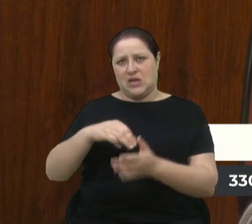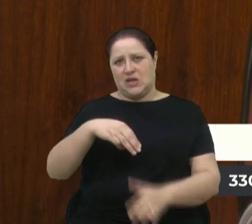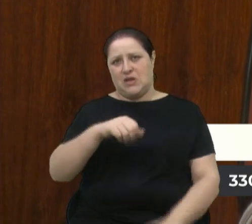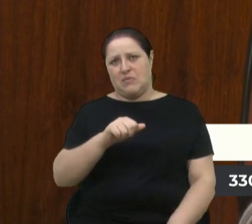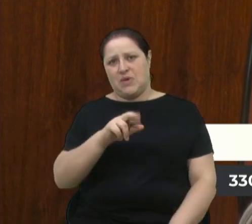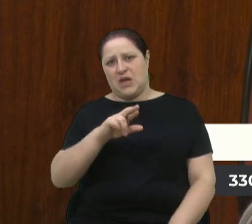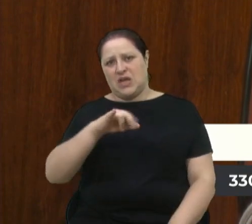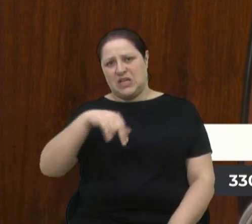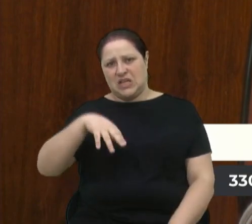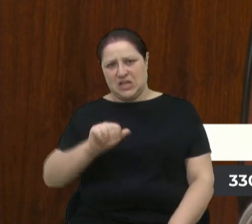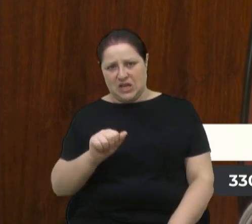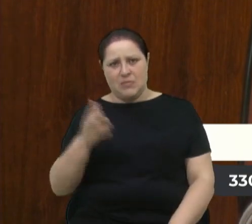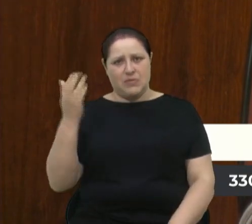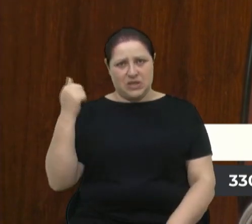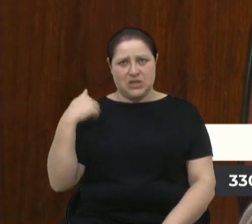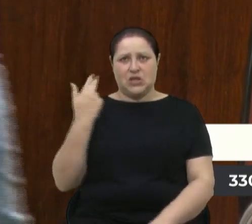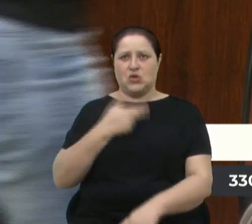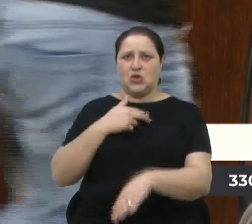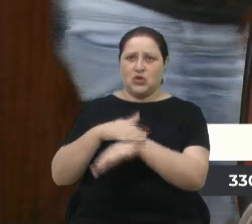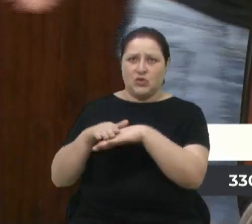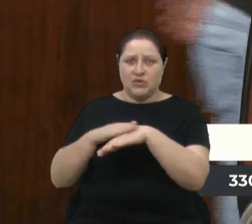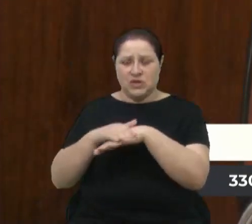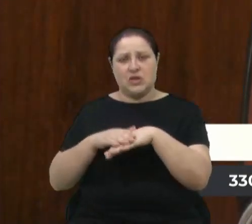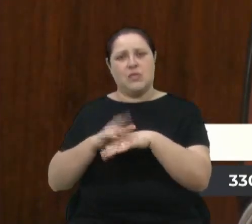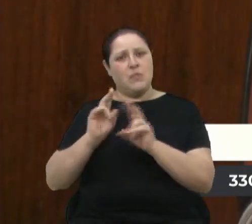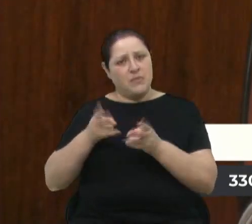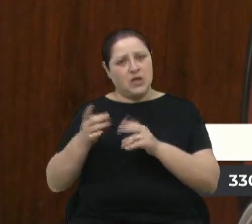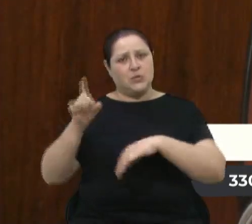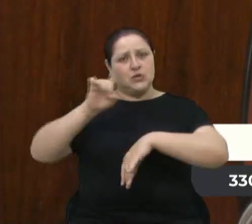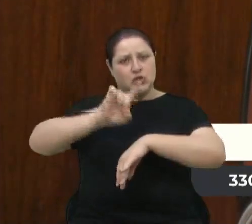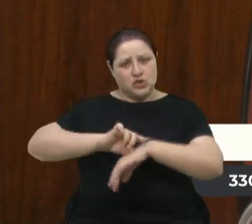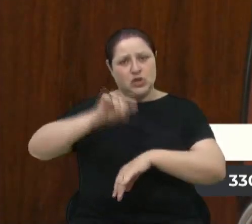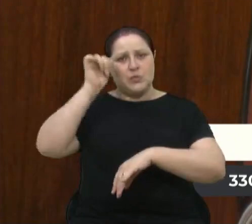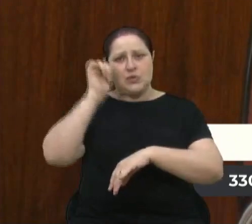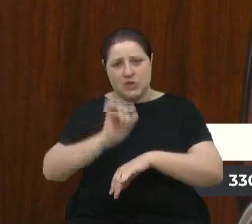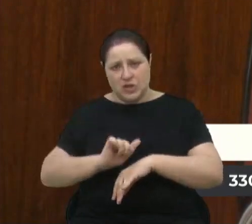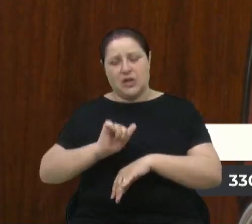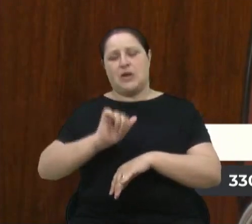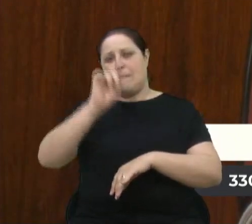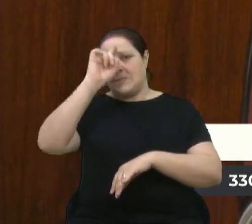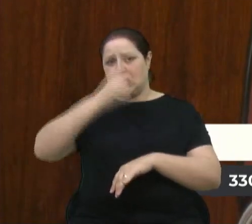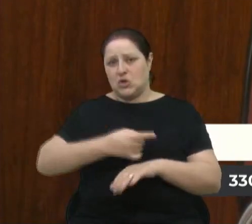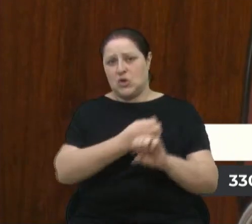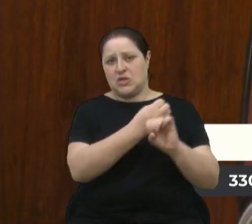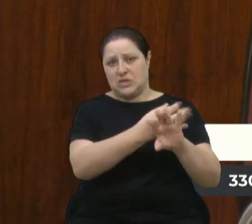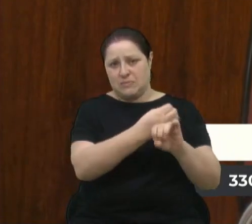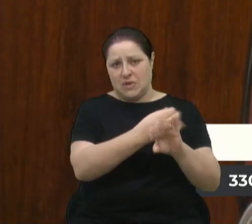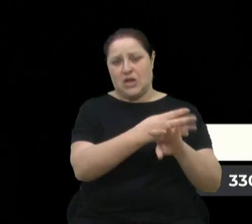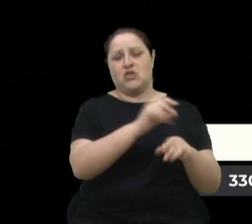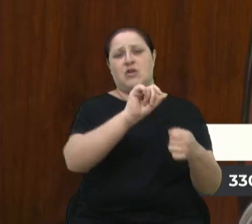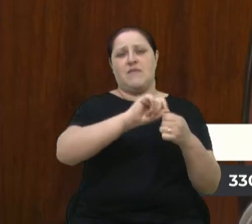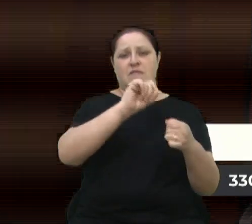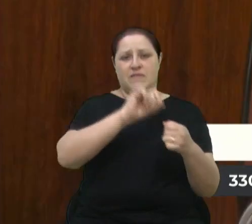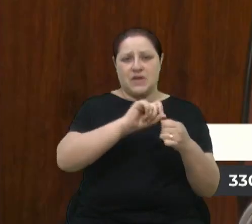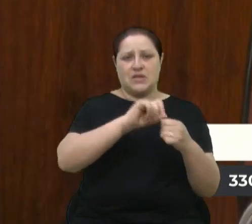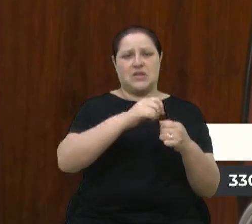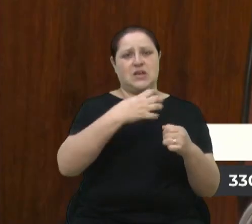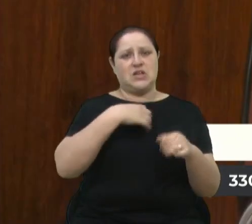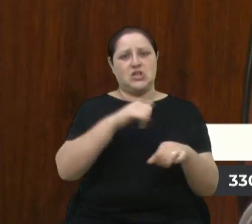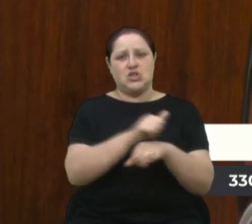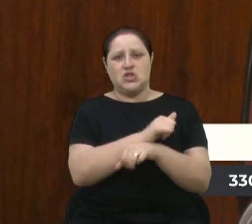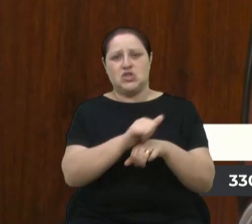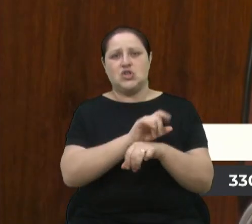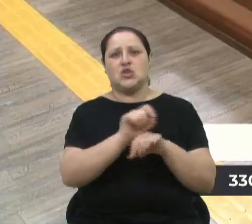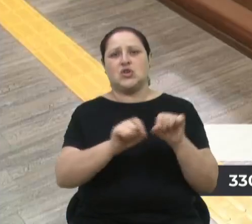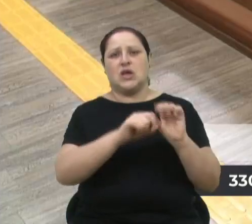Machello, né? Nós conversamos com ela e, a partir daquele dia, ela mandou a SMED fazer uma forma de que